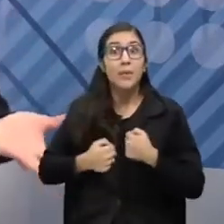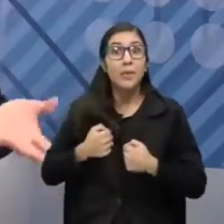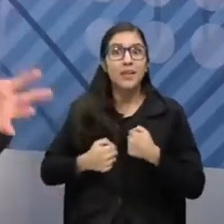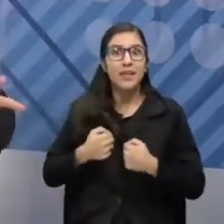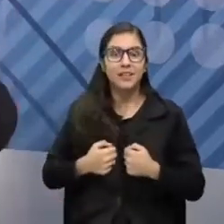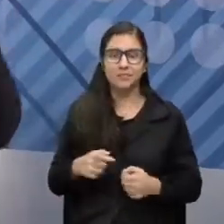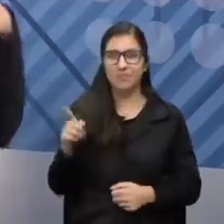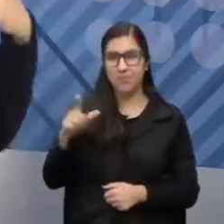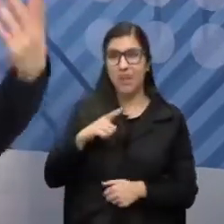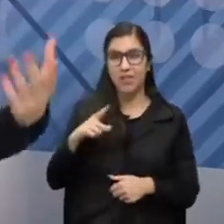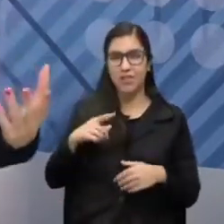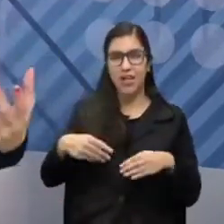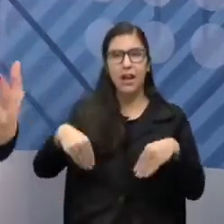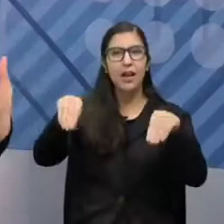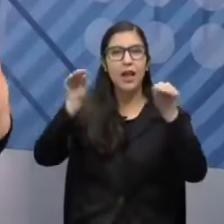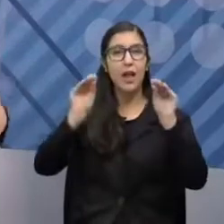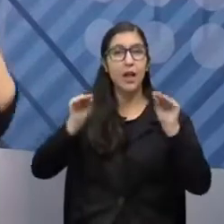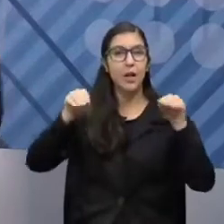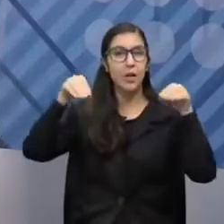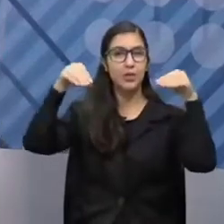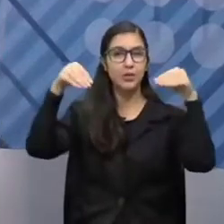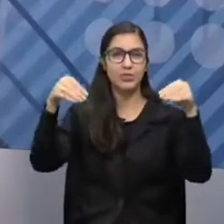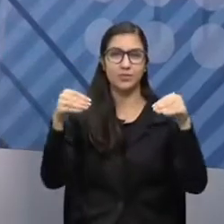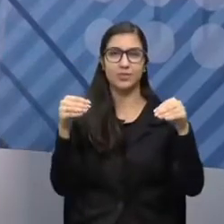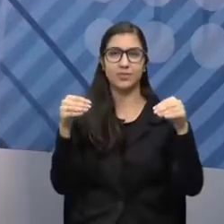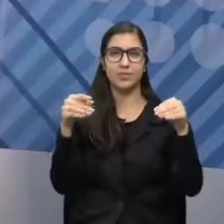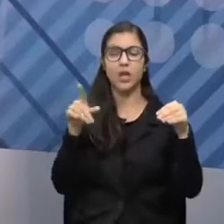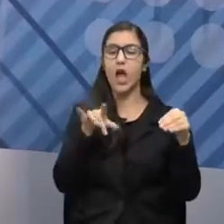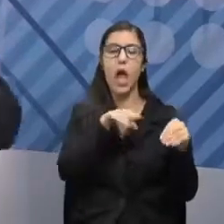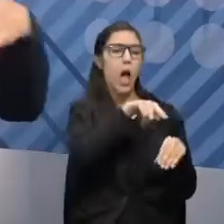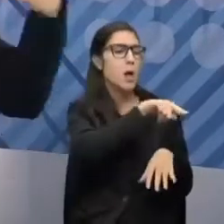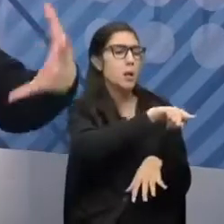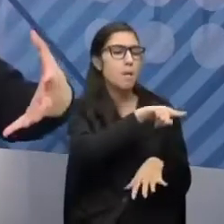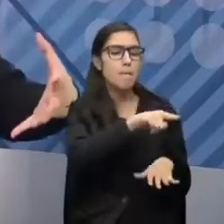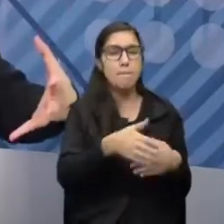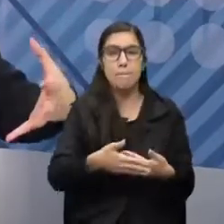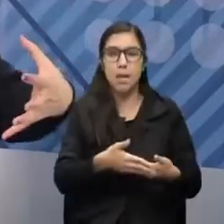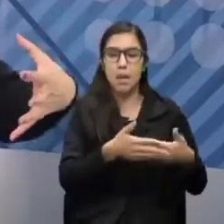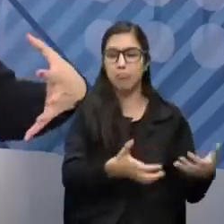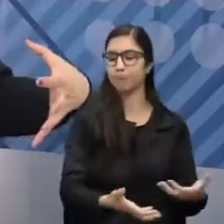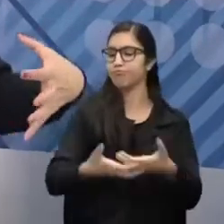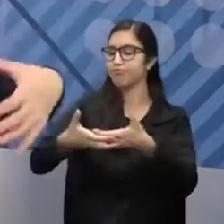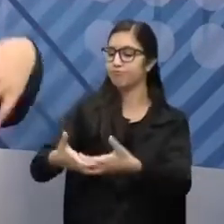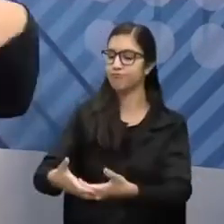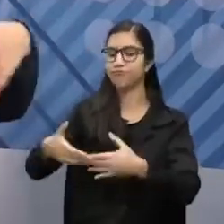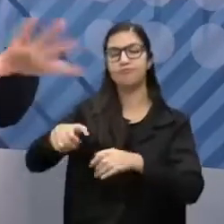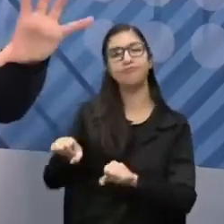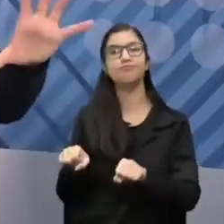ia para a casa da sogra no domingo. Então, não é simplesmente pegar o bebê e pôr dentro de uma cadeirinha de carro e levar,